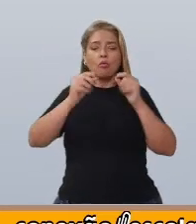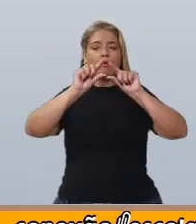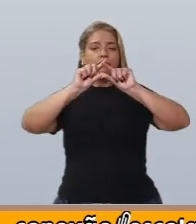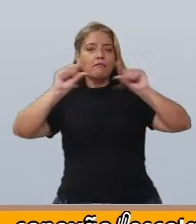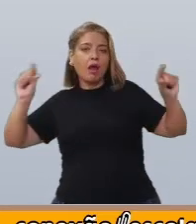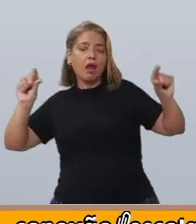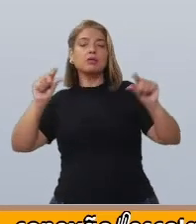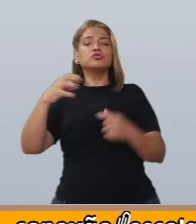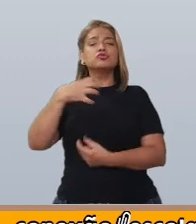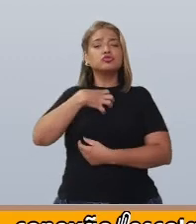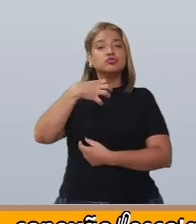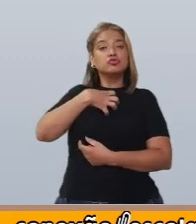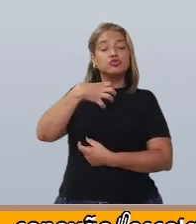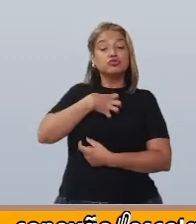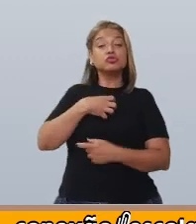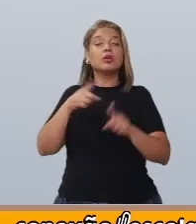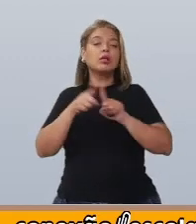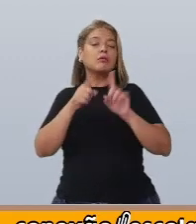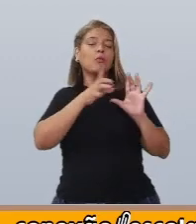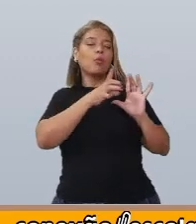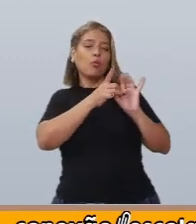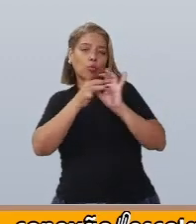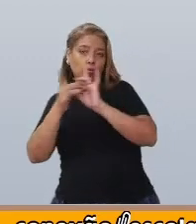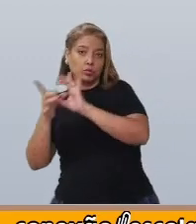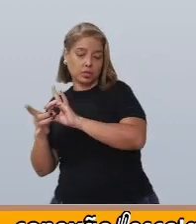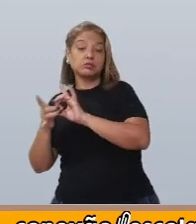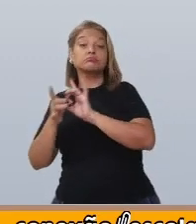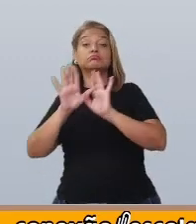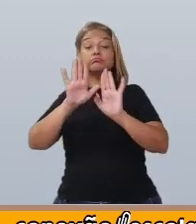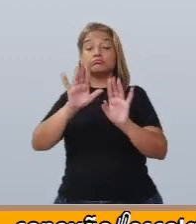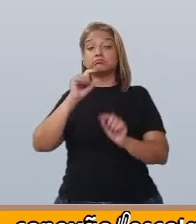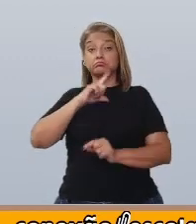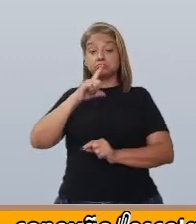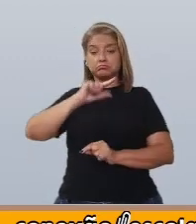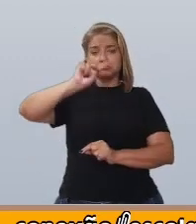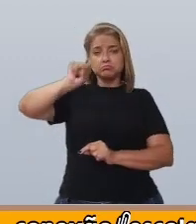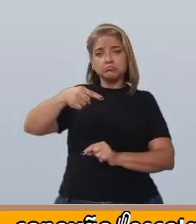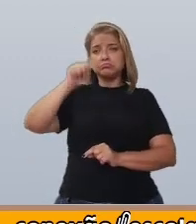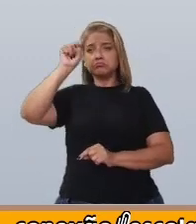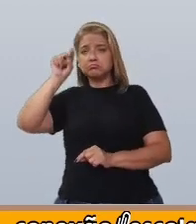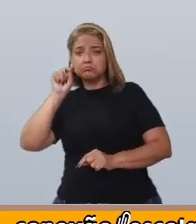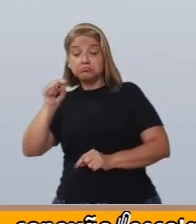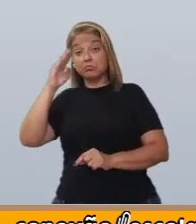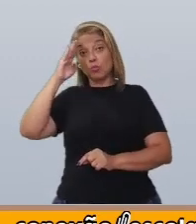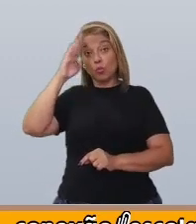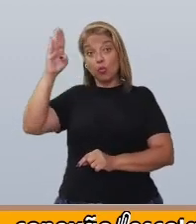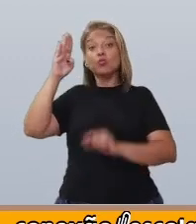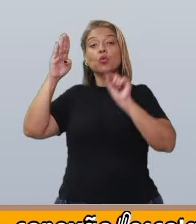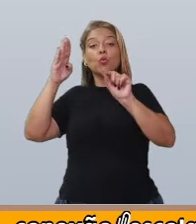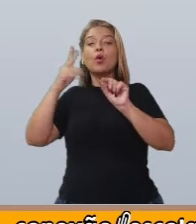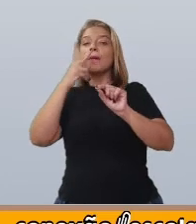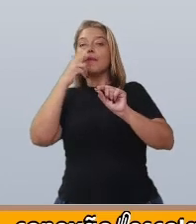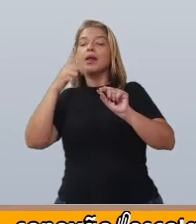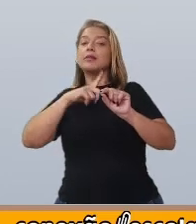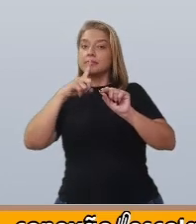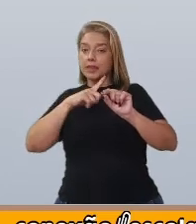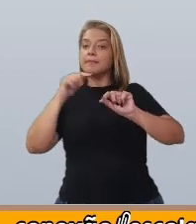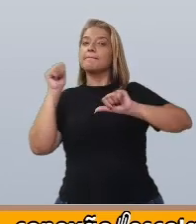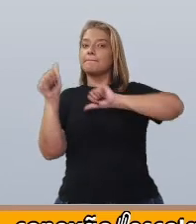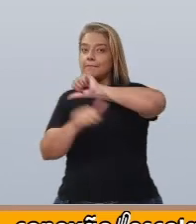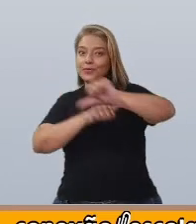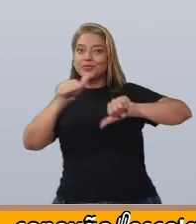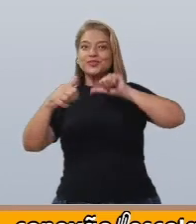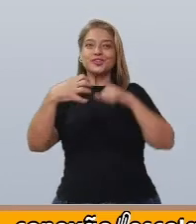sentidos e suas intenções. De acordo com a pontuação, muda-se o sentido.